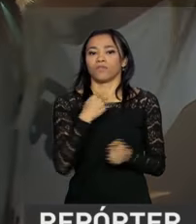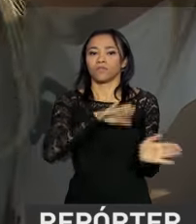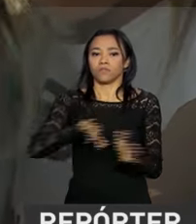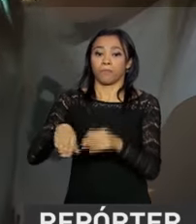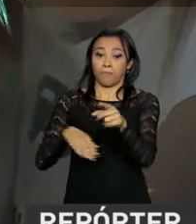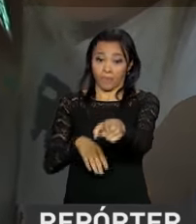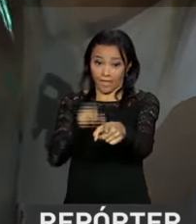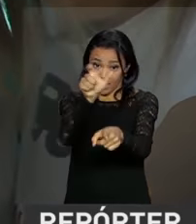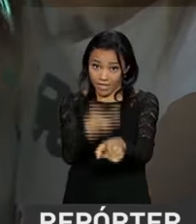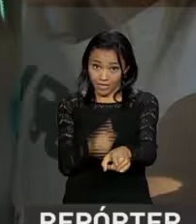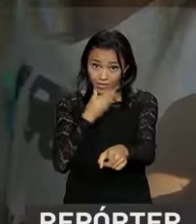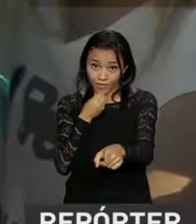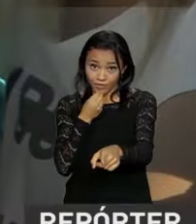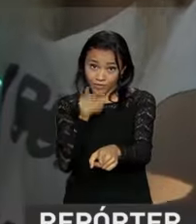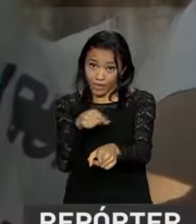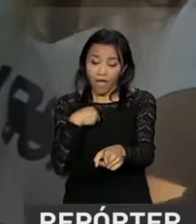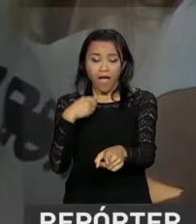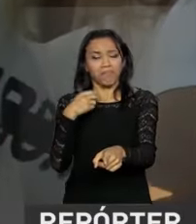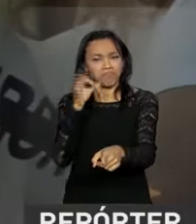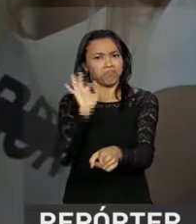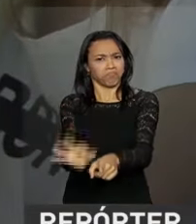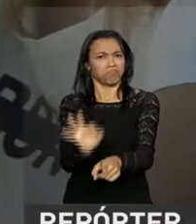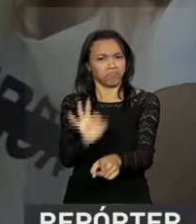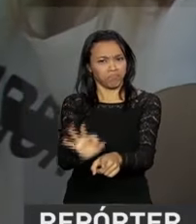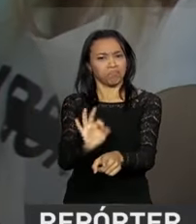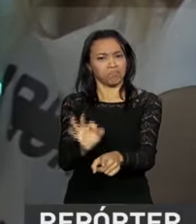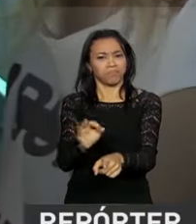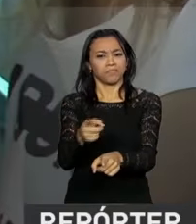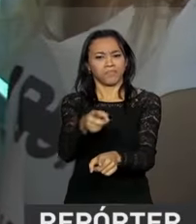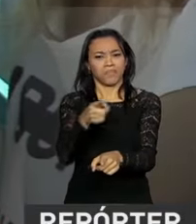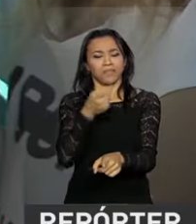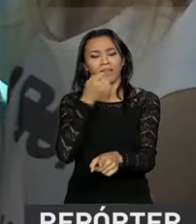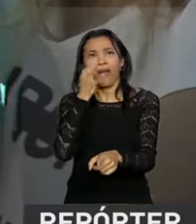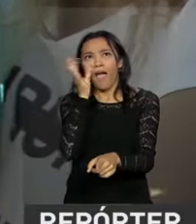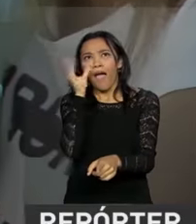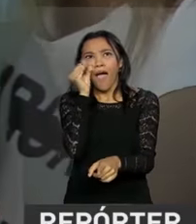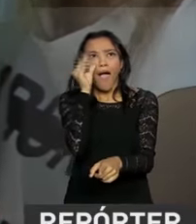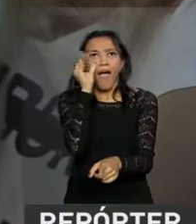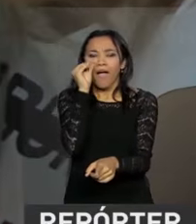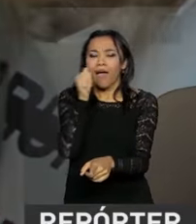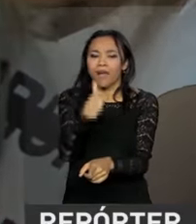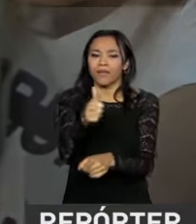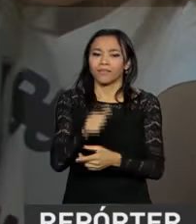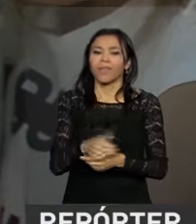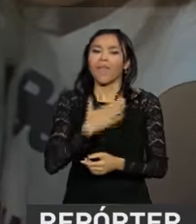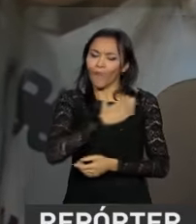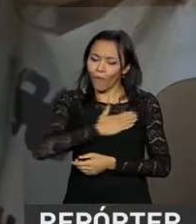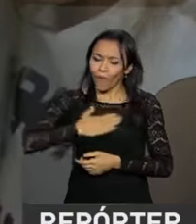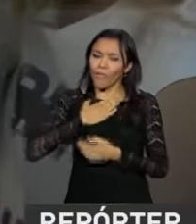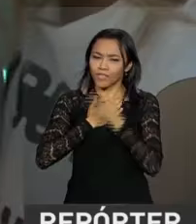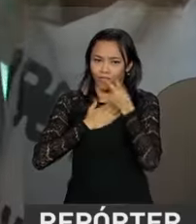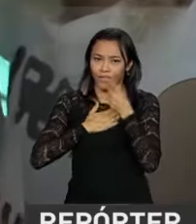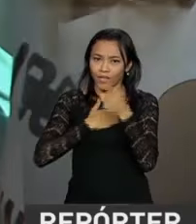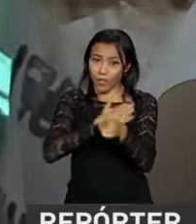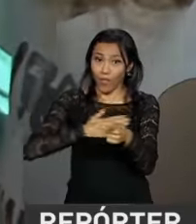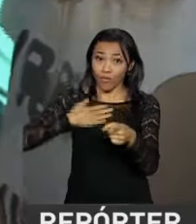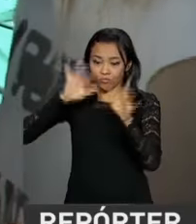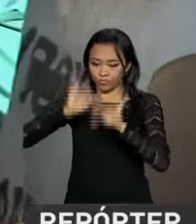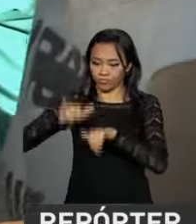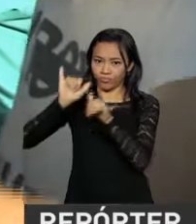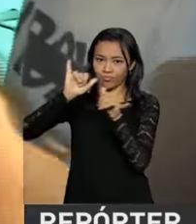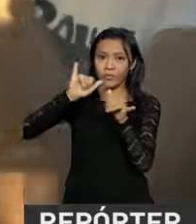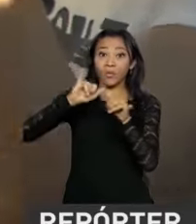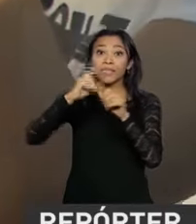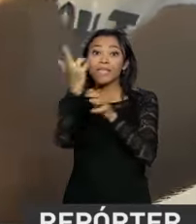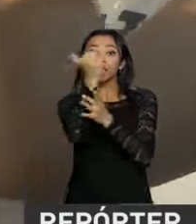Luíde garante que o show da Esquadrilha da Fumaça cumpriu com as suas expectativas. Eu gosto quando os aviões fazem um